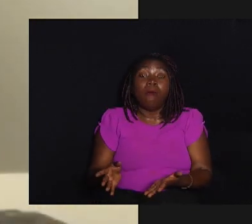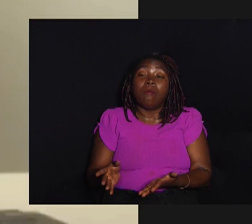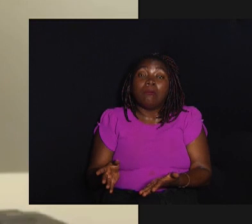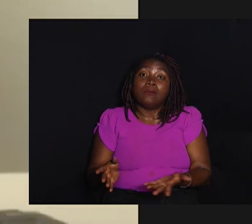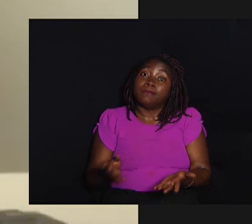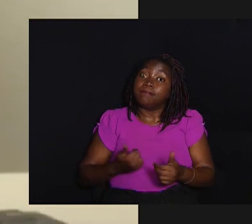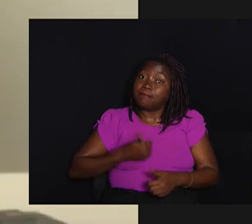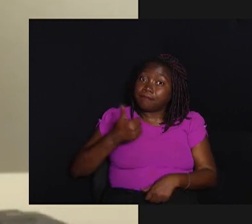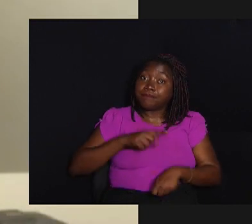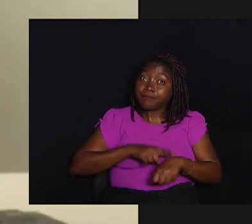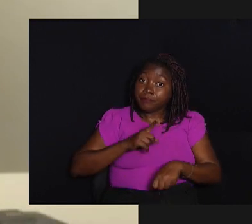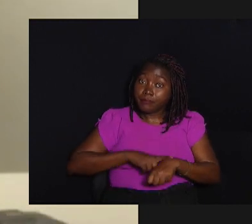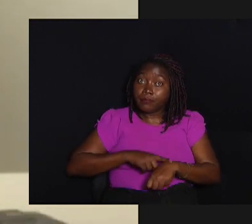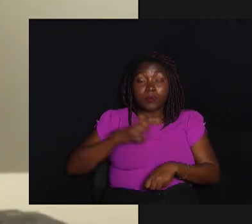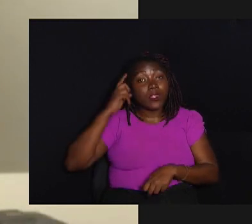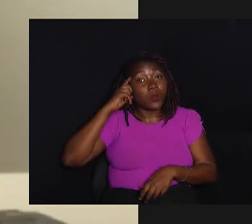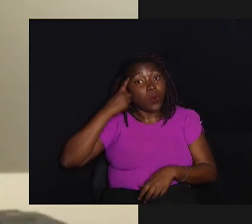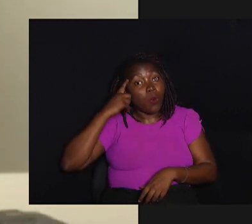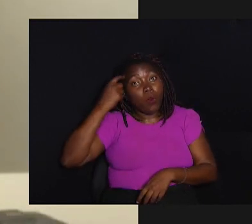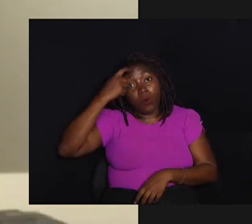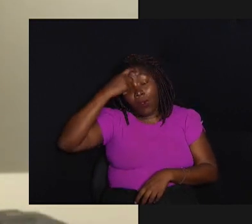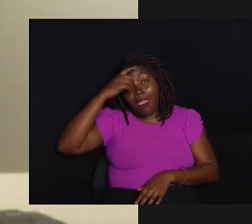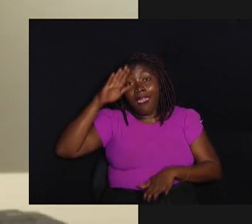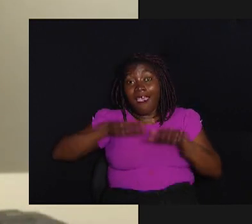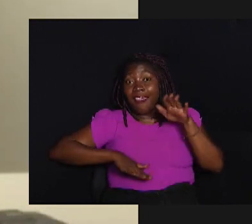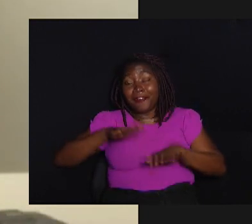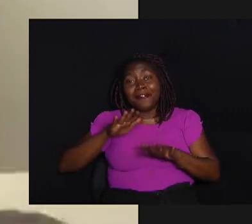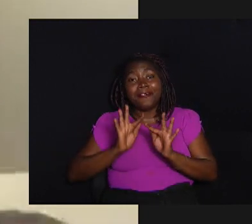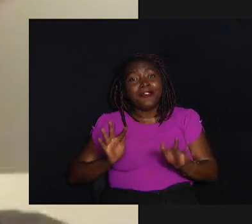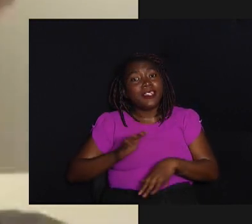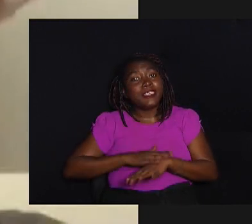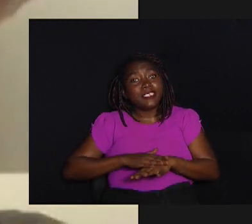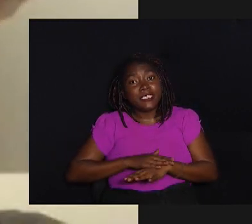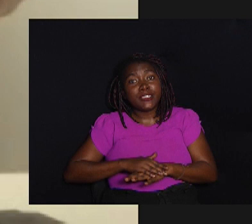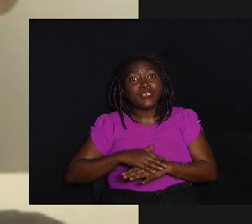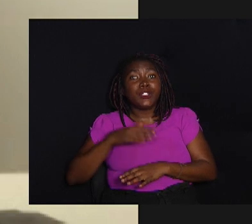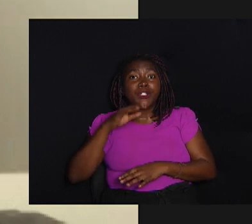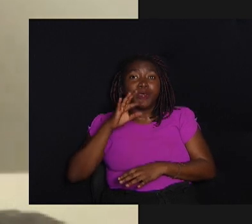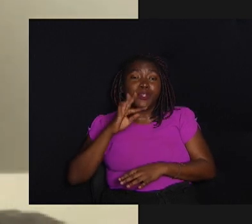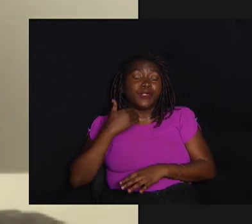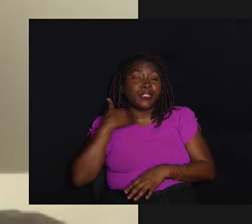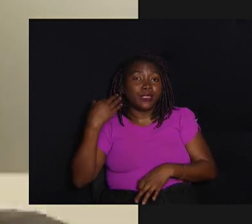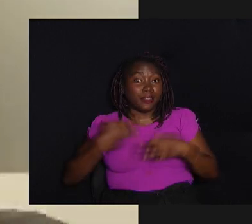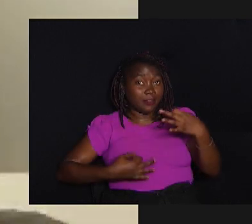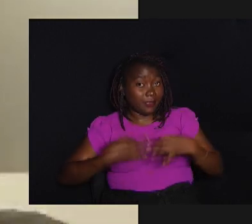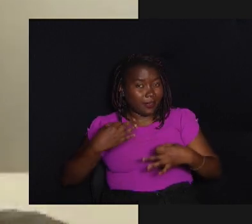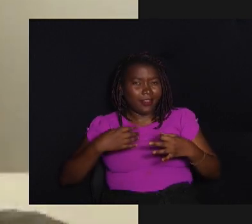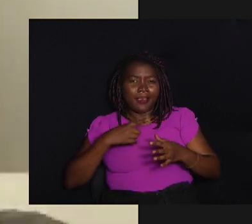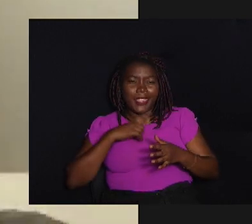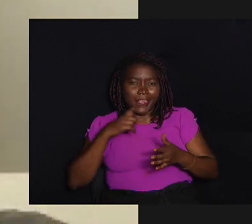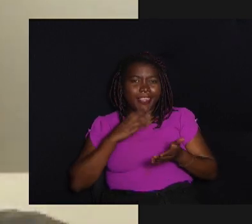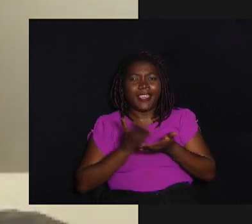primeiro momento, conscientizar, porque às vezes uma simples conversa, o Tribunal de Justiça do Estado de São Paulo mesmo traz uma cartilha